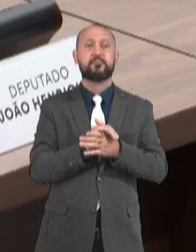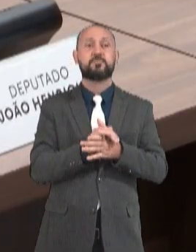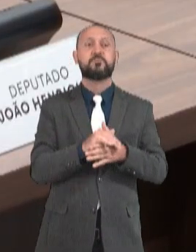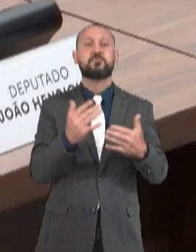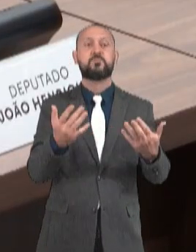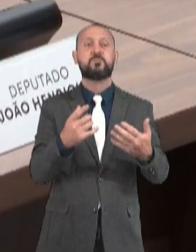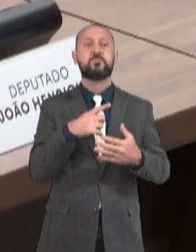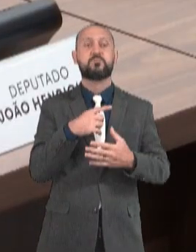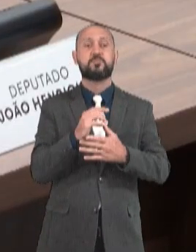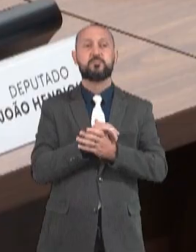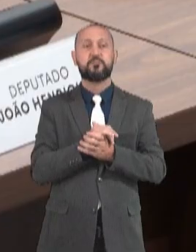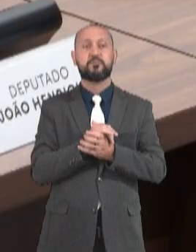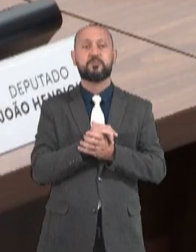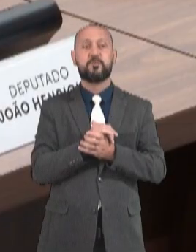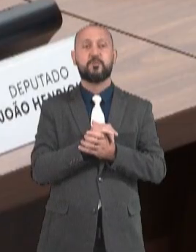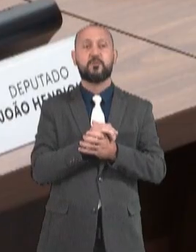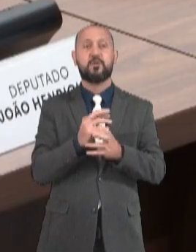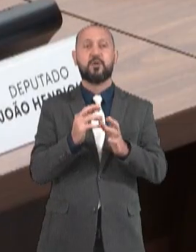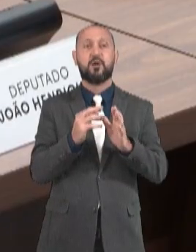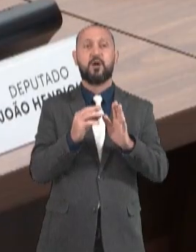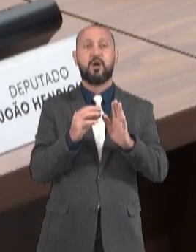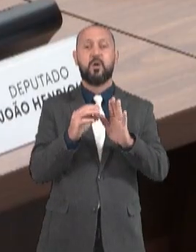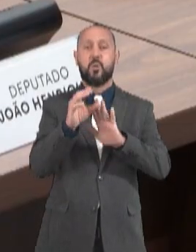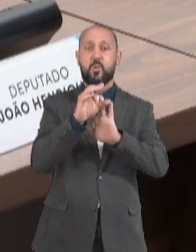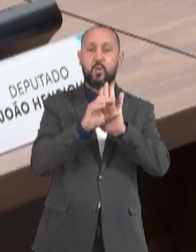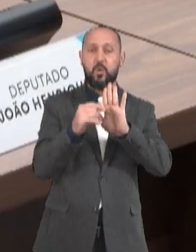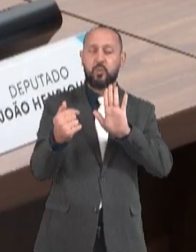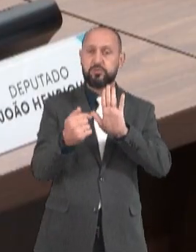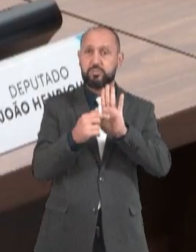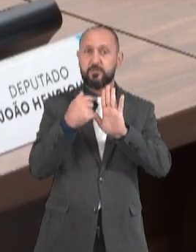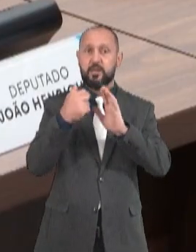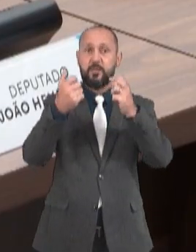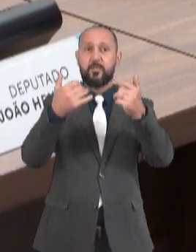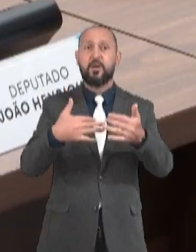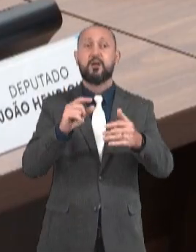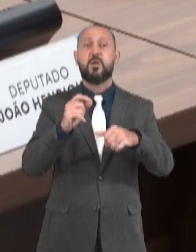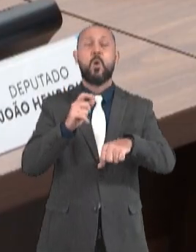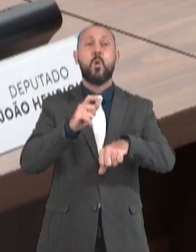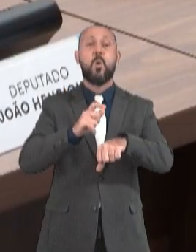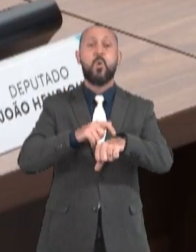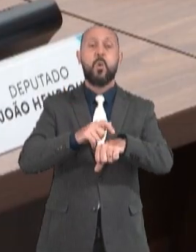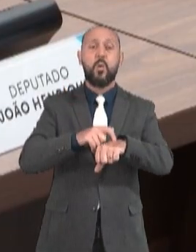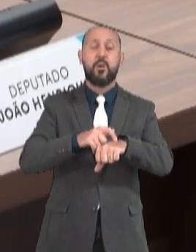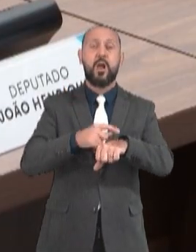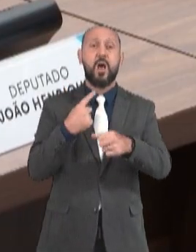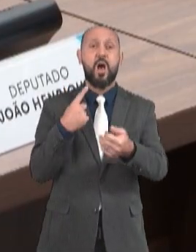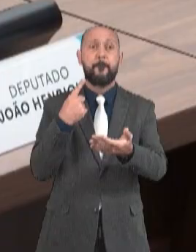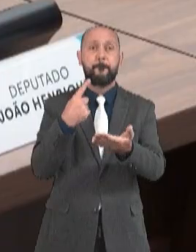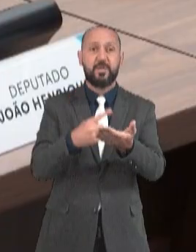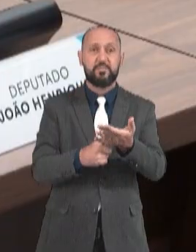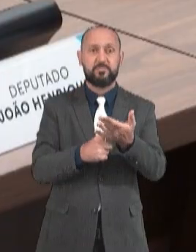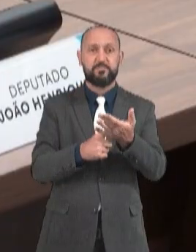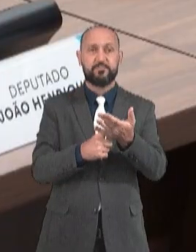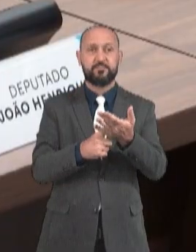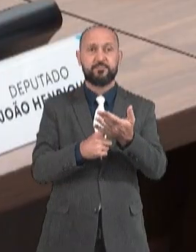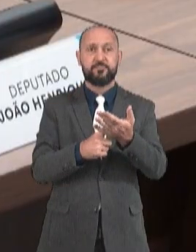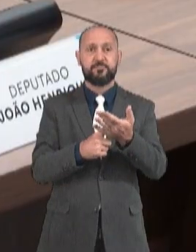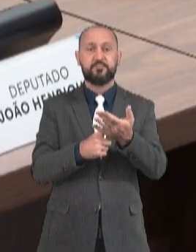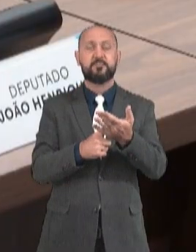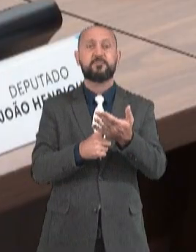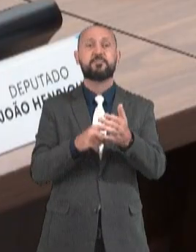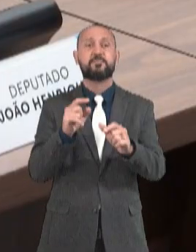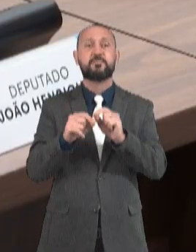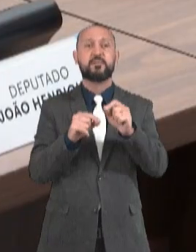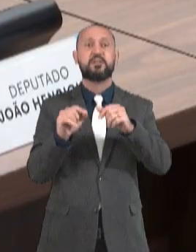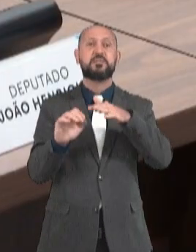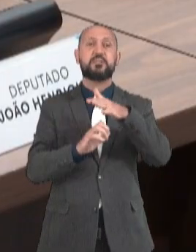quanto ao mérito, senhor presidente, está estabelecendo horário programado para